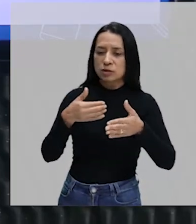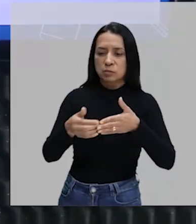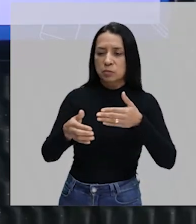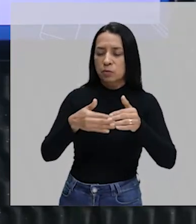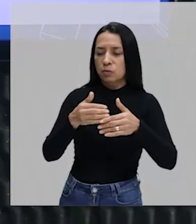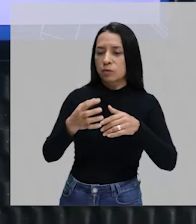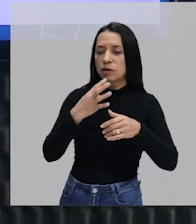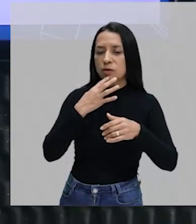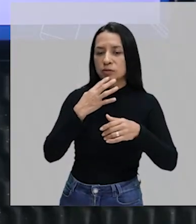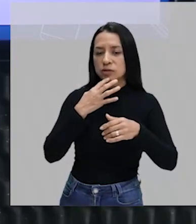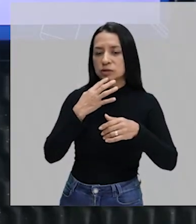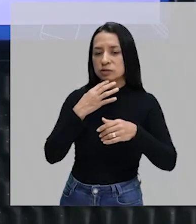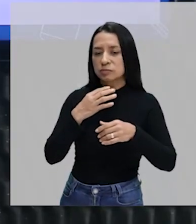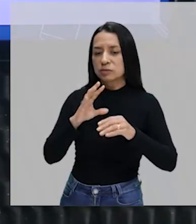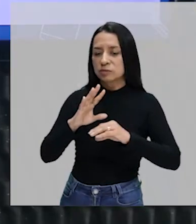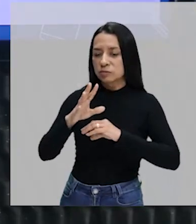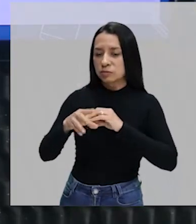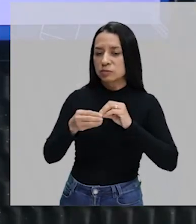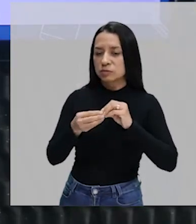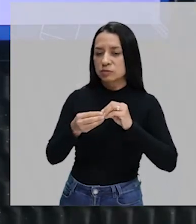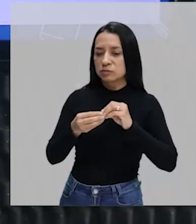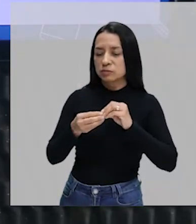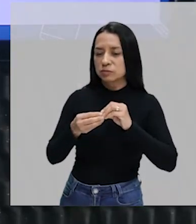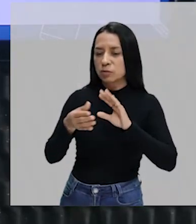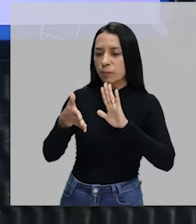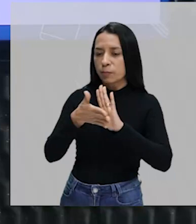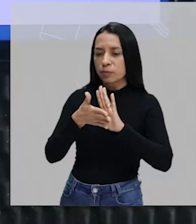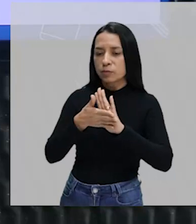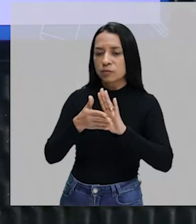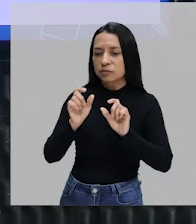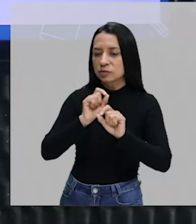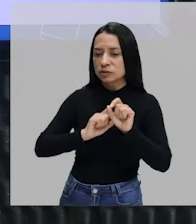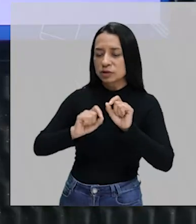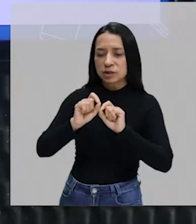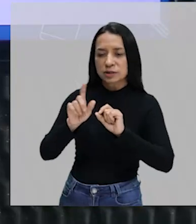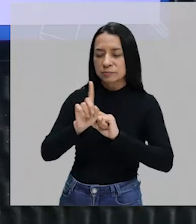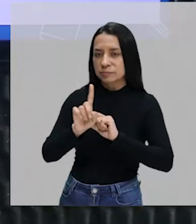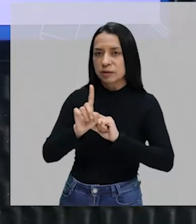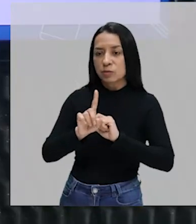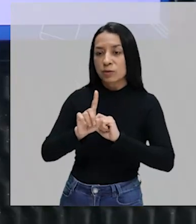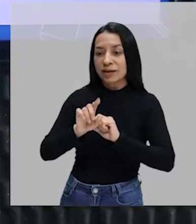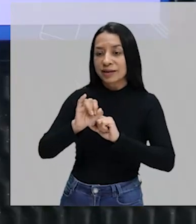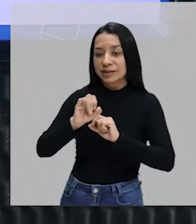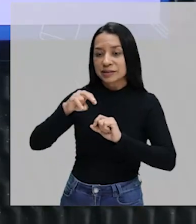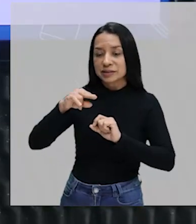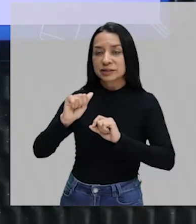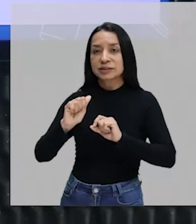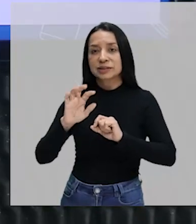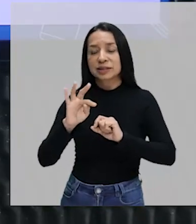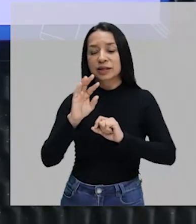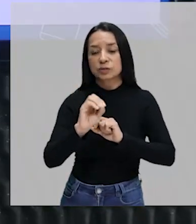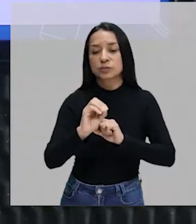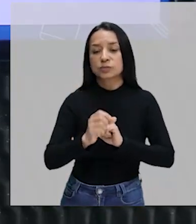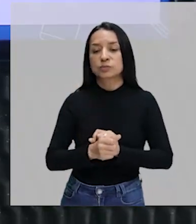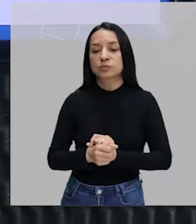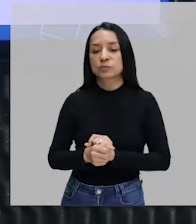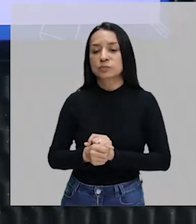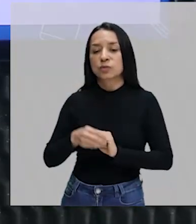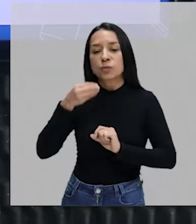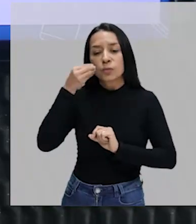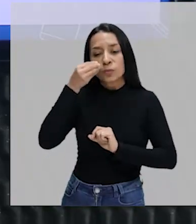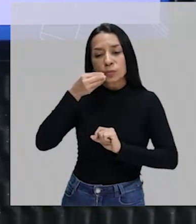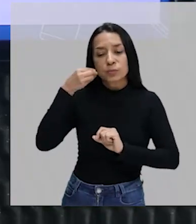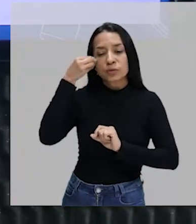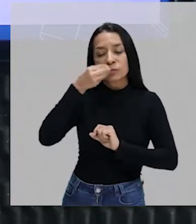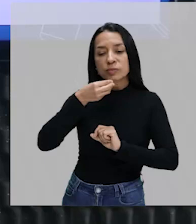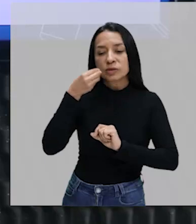constitui suficientemente prova de que não é inato. O empirismo é uma escola